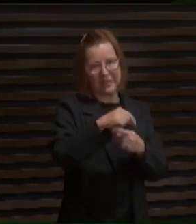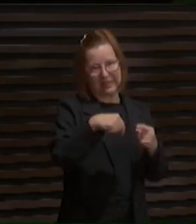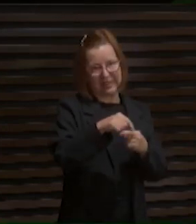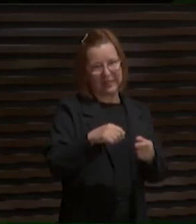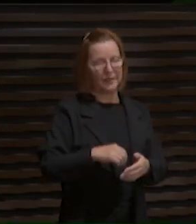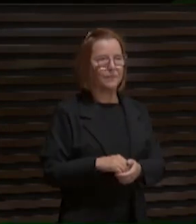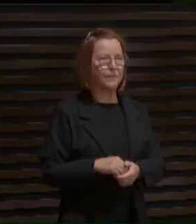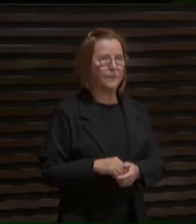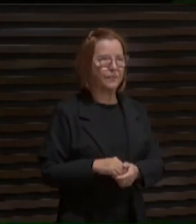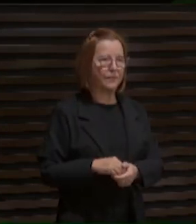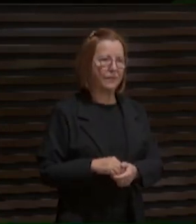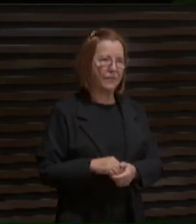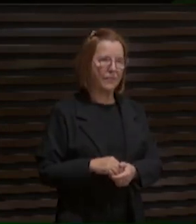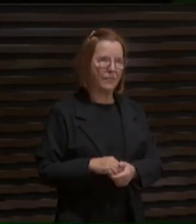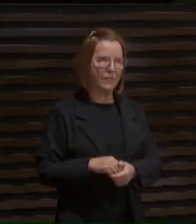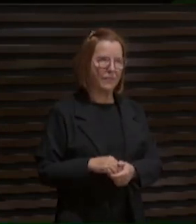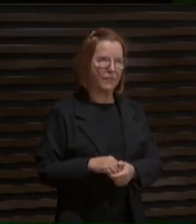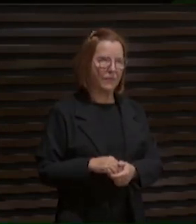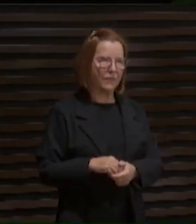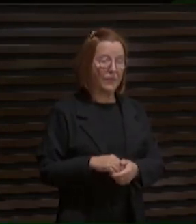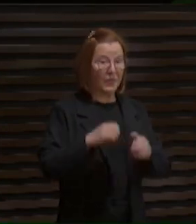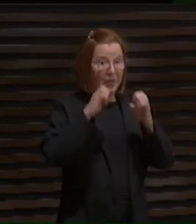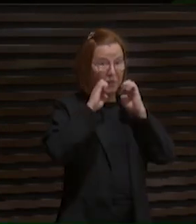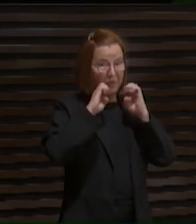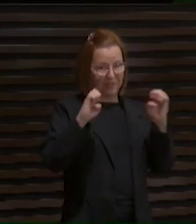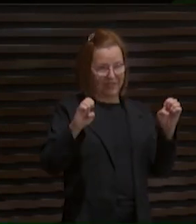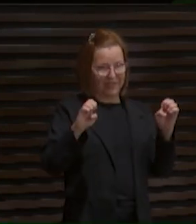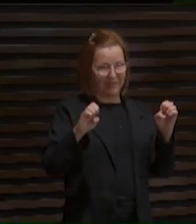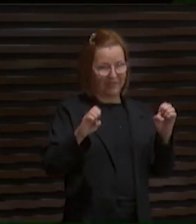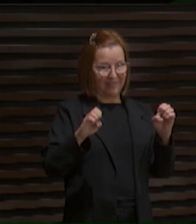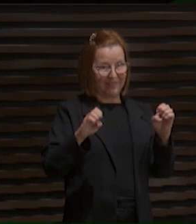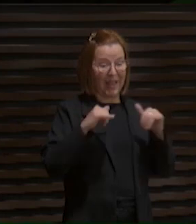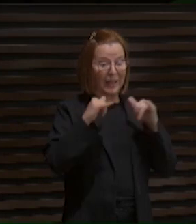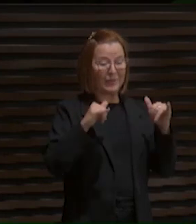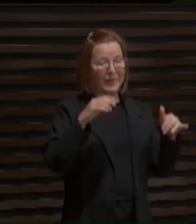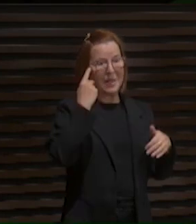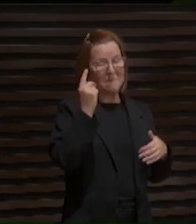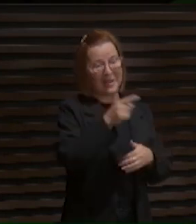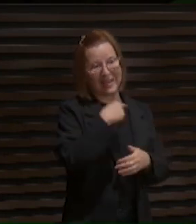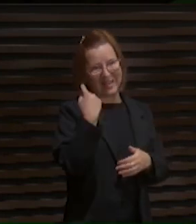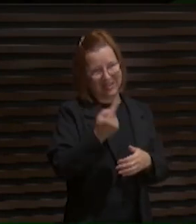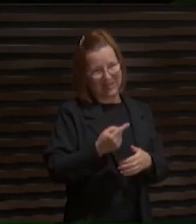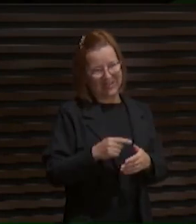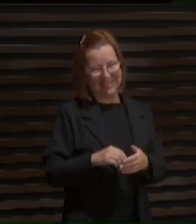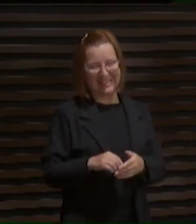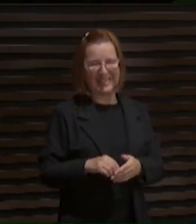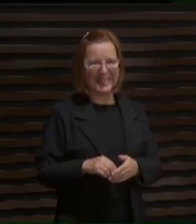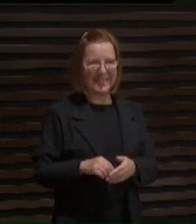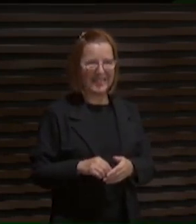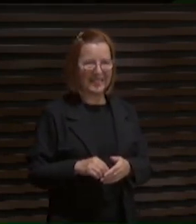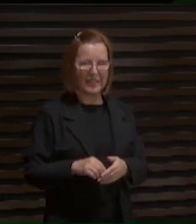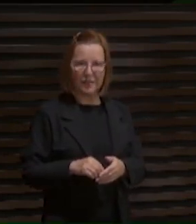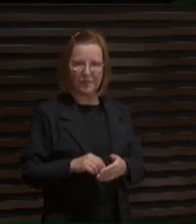pela fé, é a doutrina, é o evangelho. O que foi entregue para nós, uma vez por todas, ele não muda.